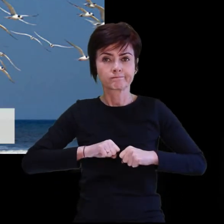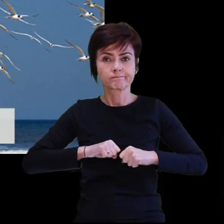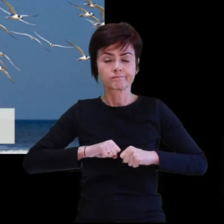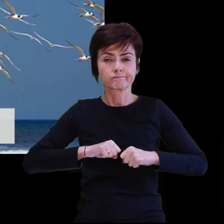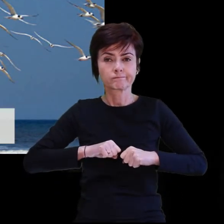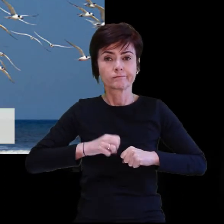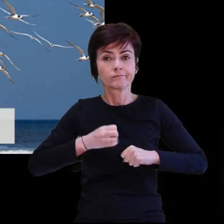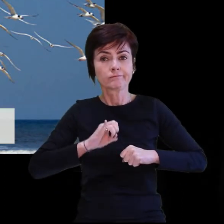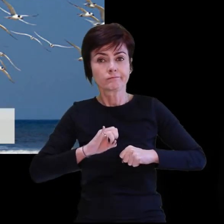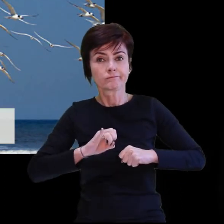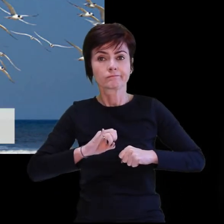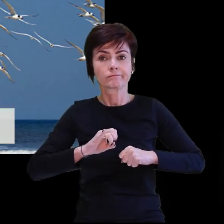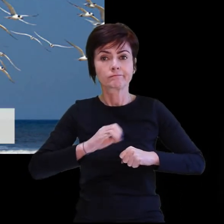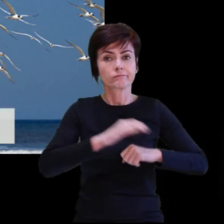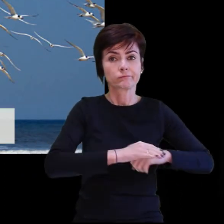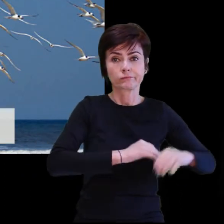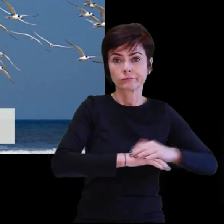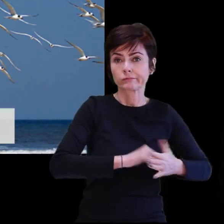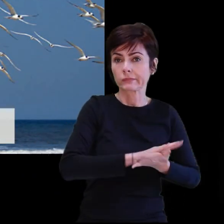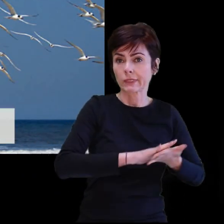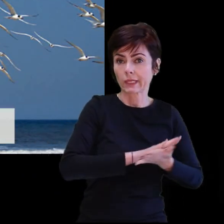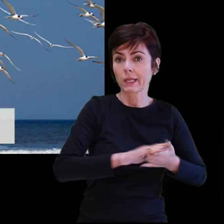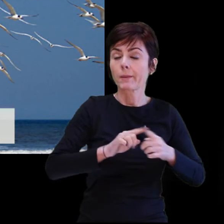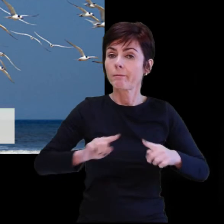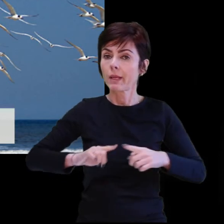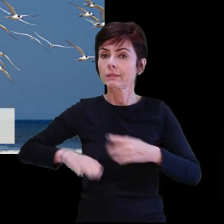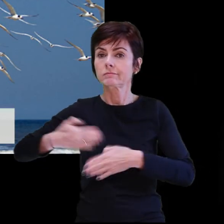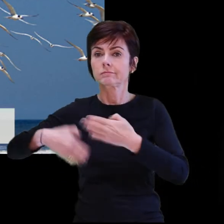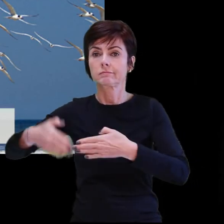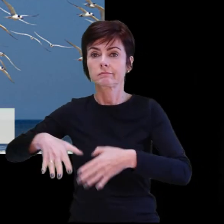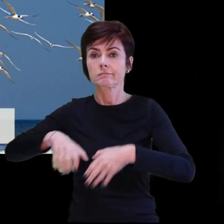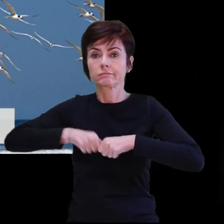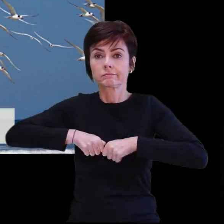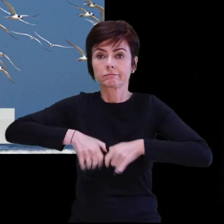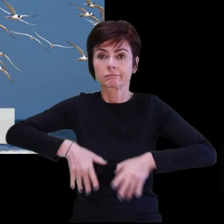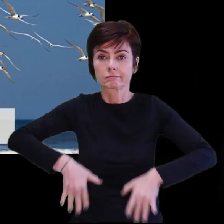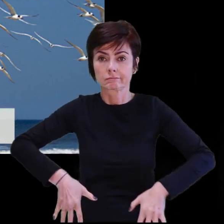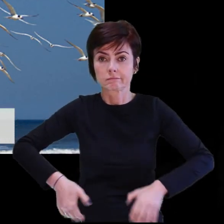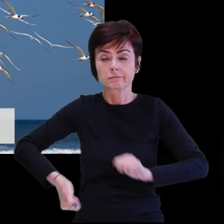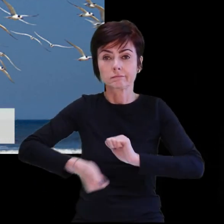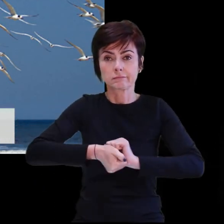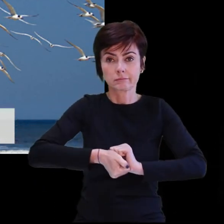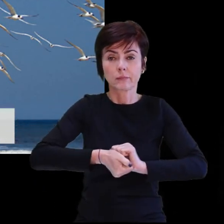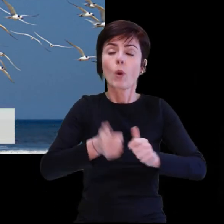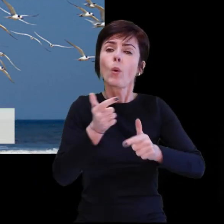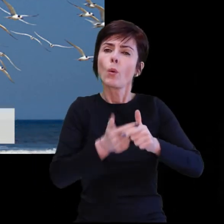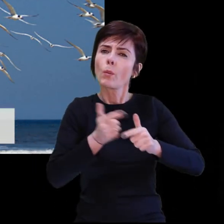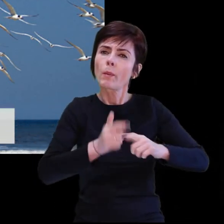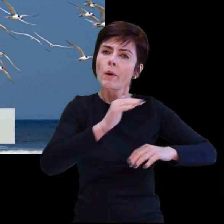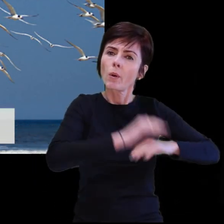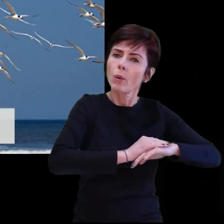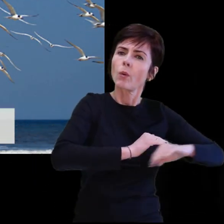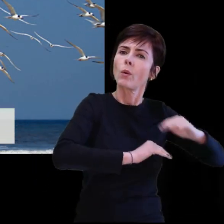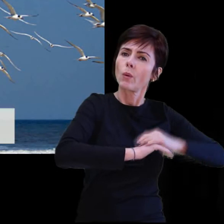danosos aos organismos vivos, mesmo que não seja bioacumulado. O problema da bioacumulação é que ele